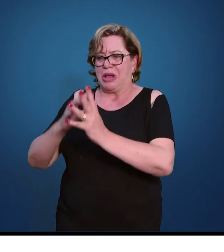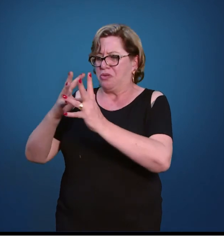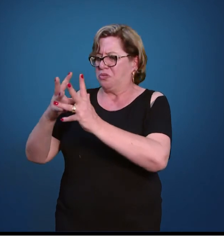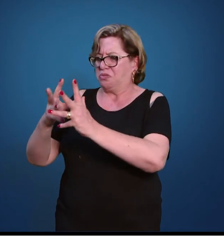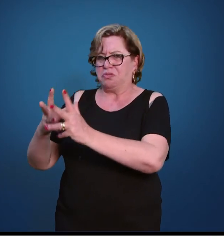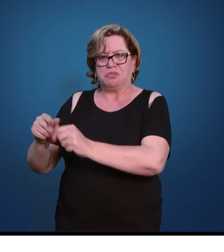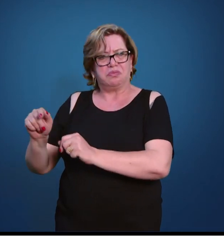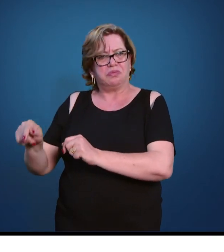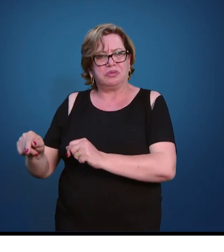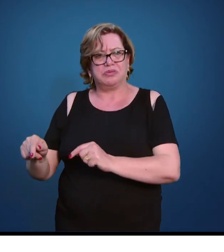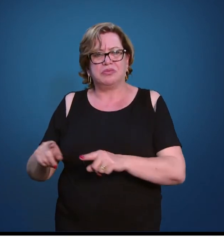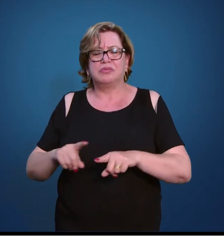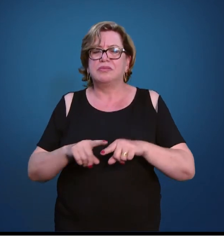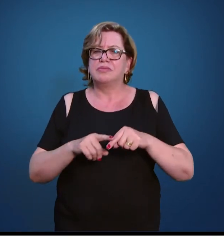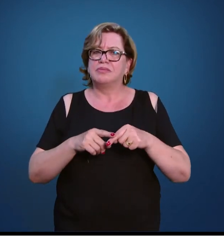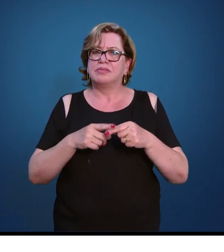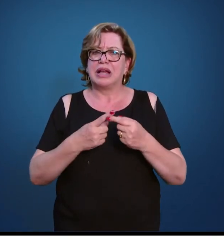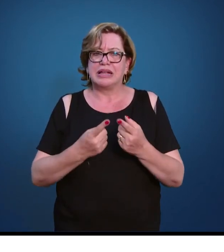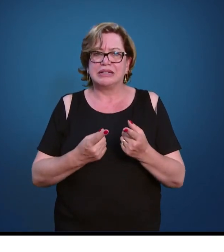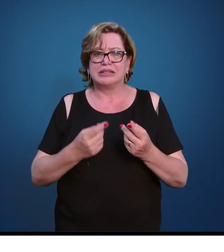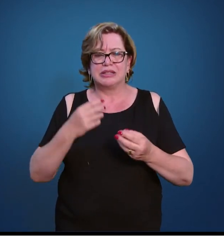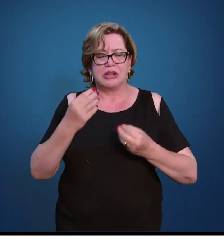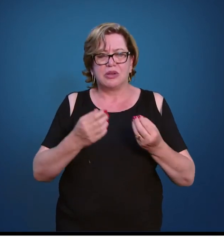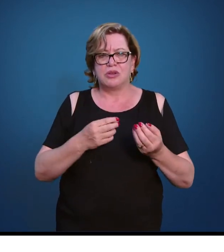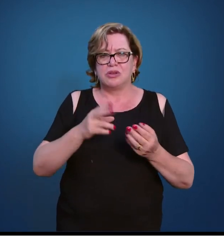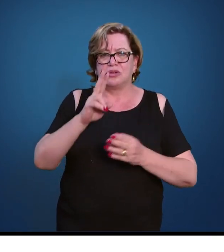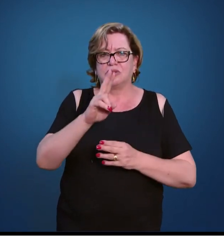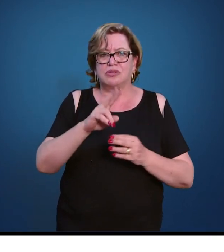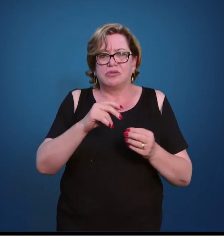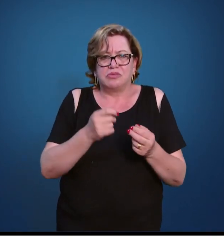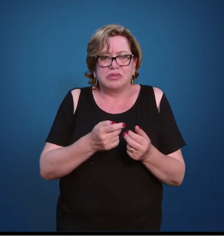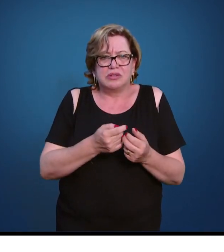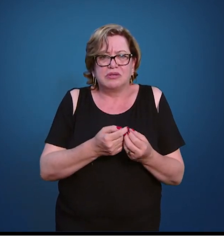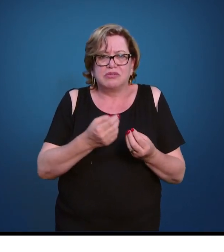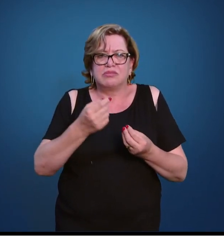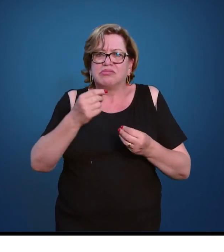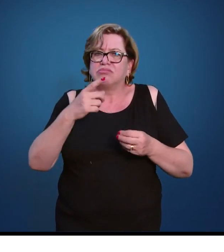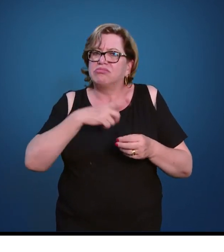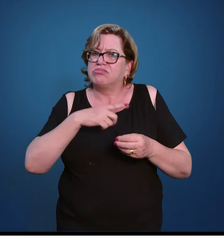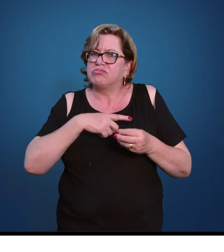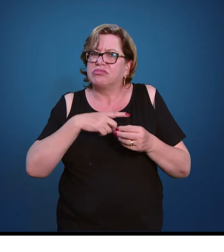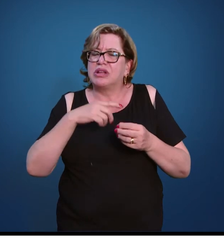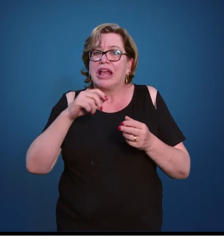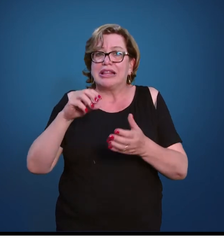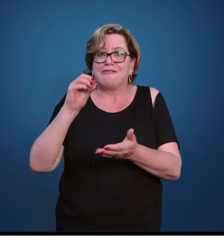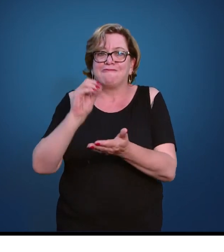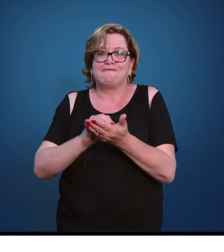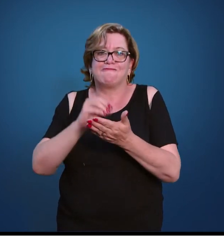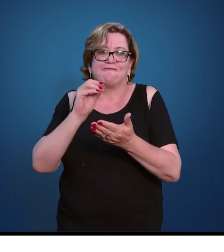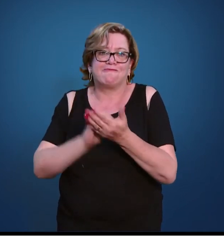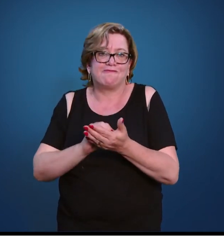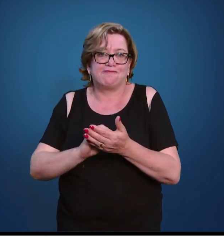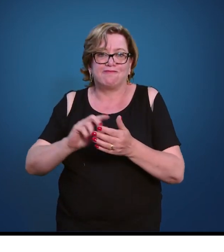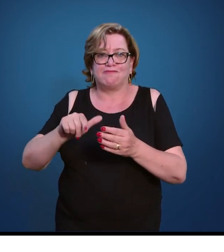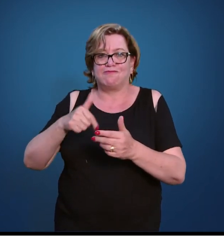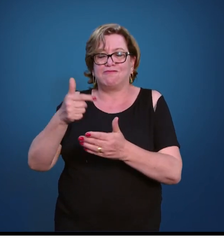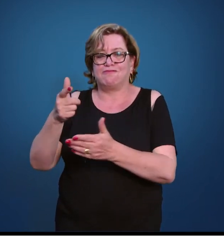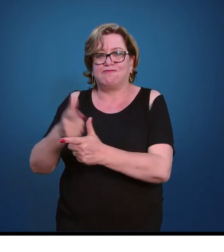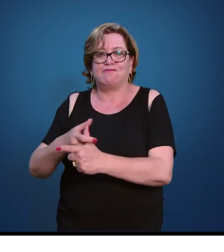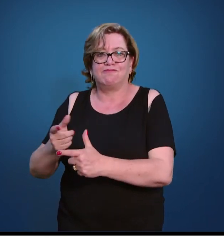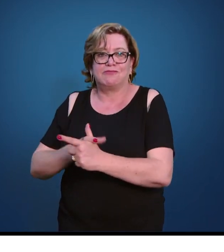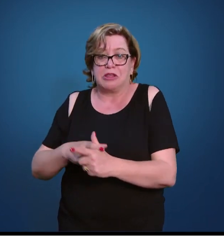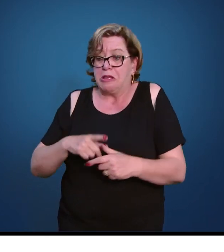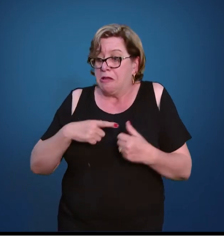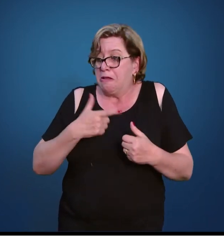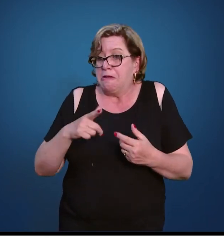minhas obrigações com tudo que eu tenho, mas sobrarão algumas obrigações do qual eu não